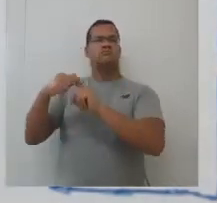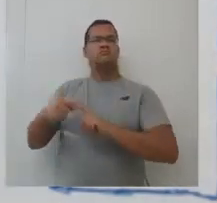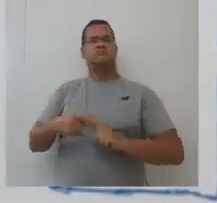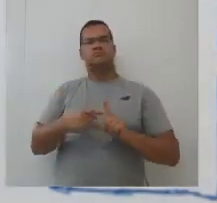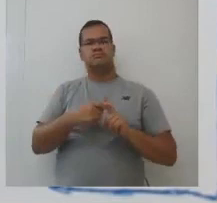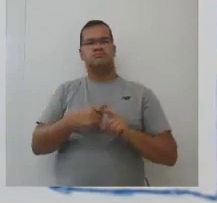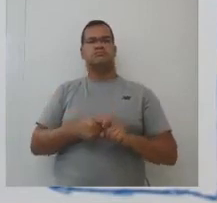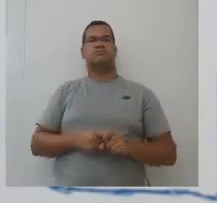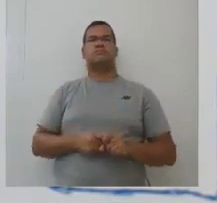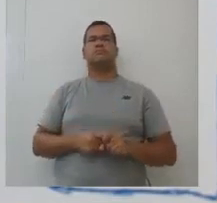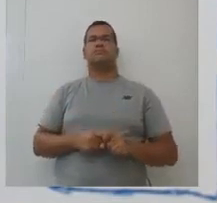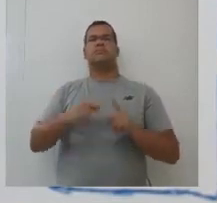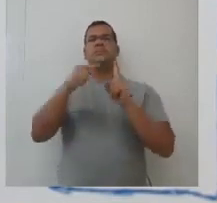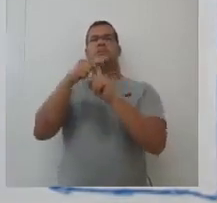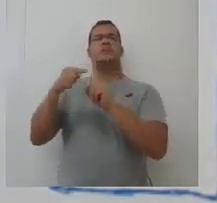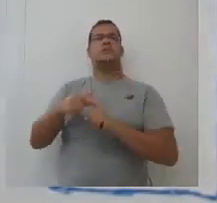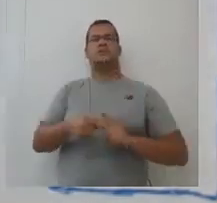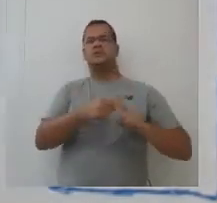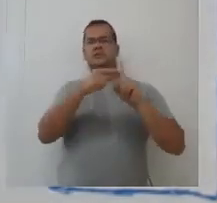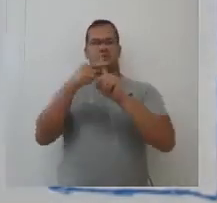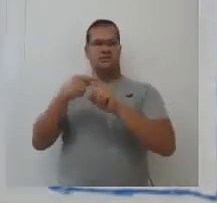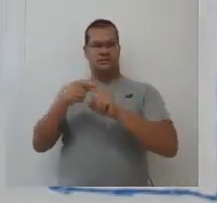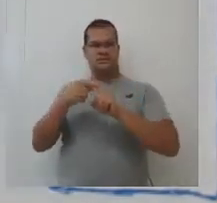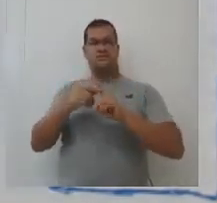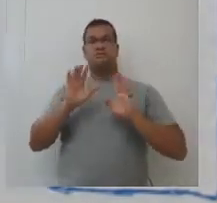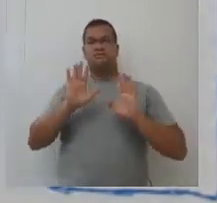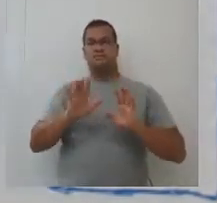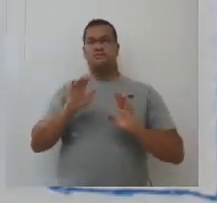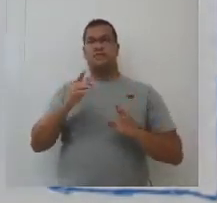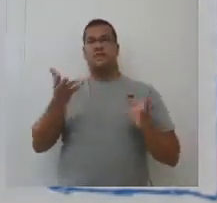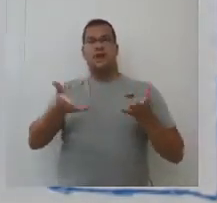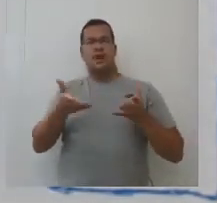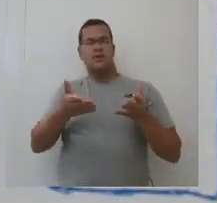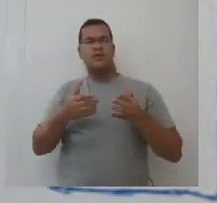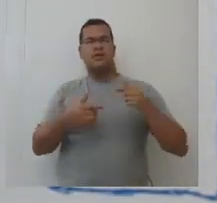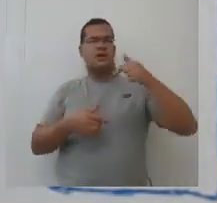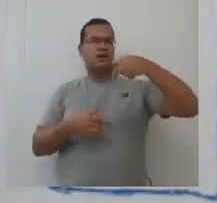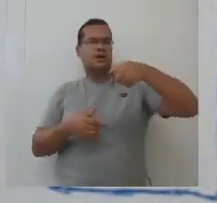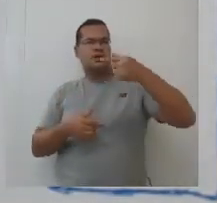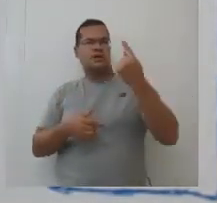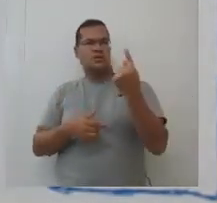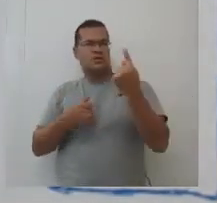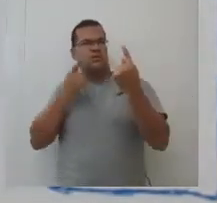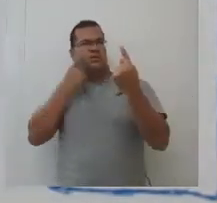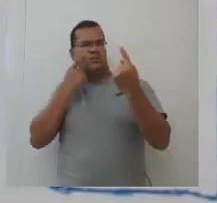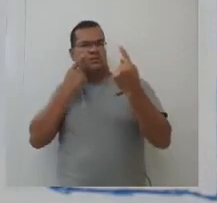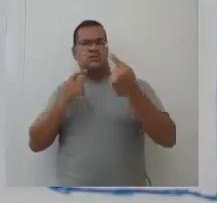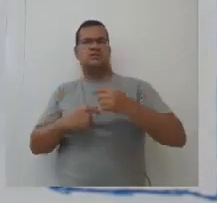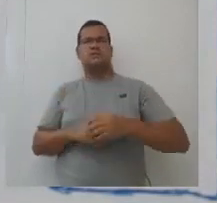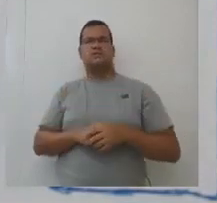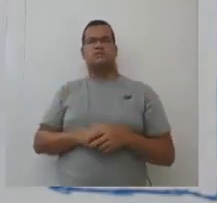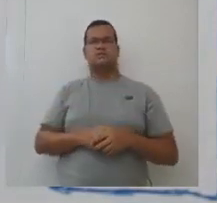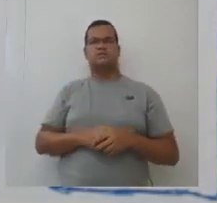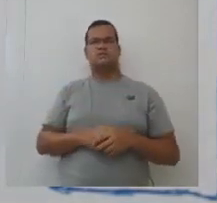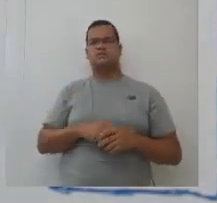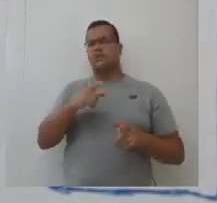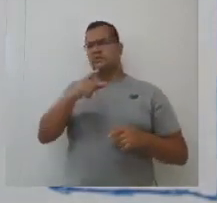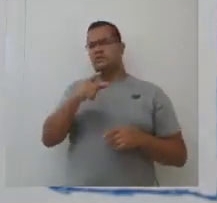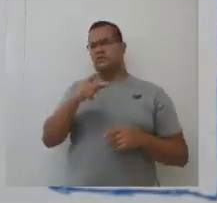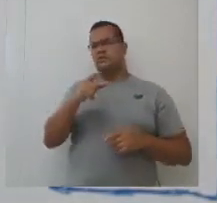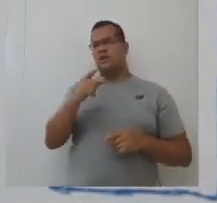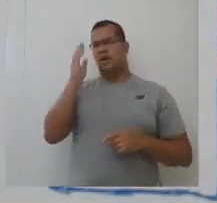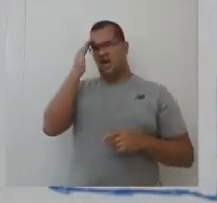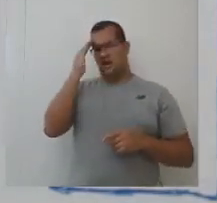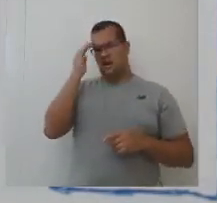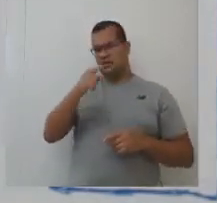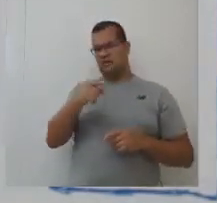são iguais e são positivas. Analise aqui a carga Q1. Tu acha que a carga